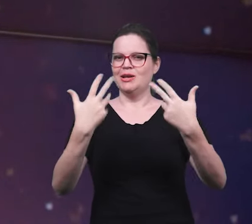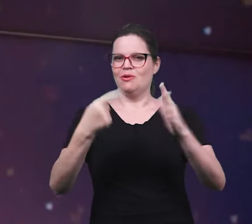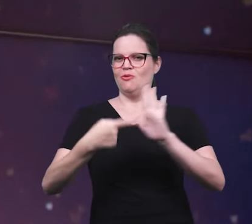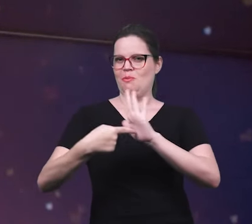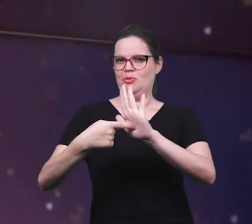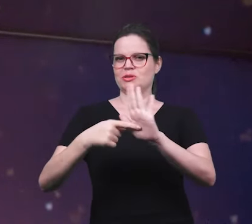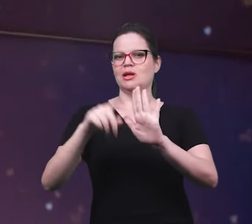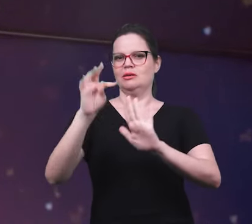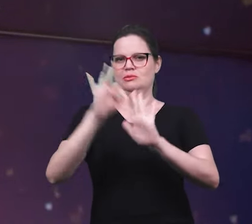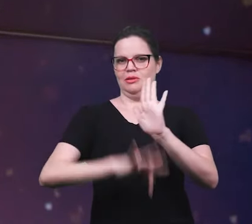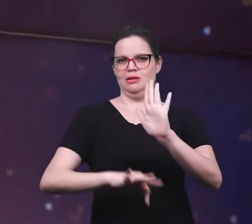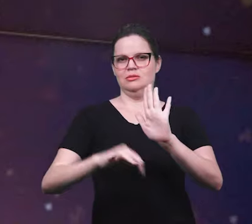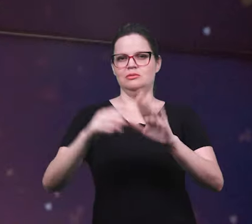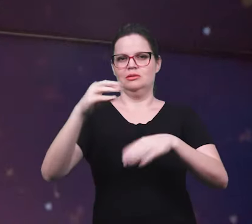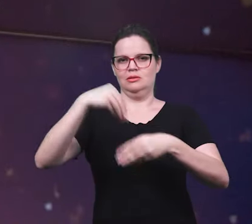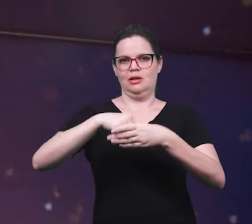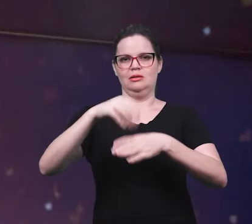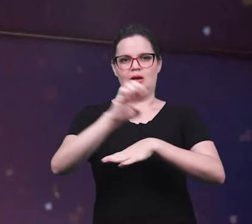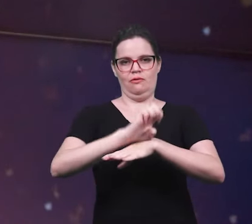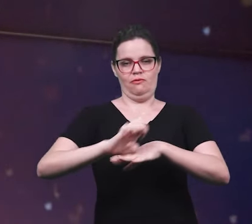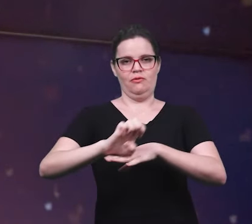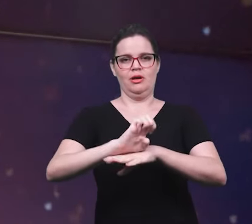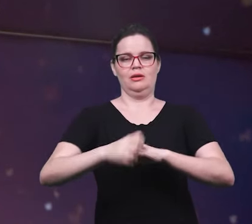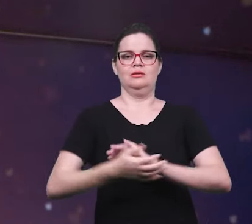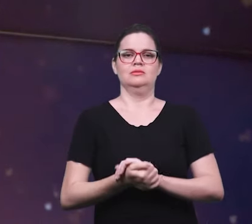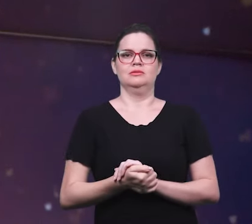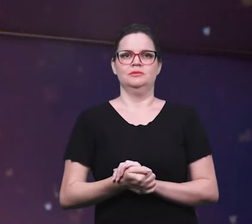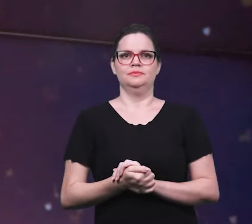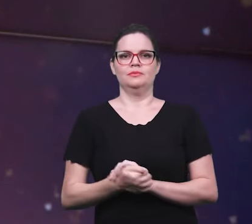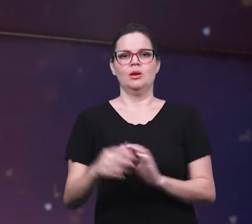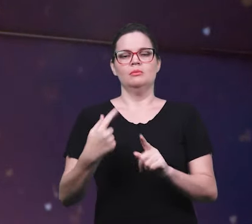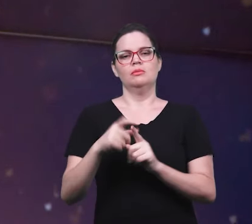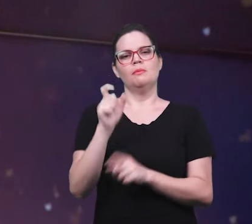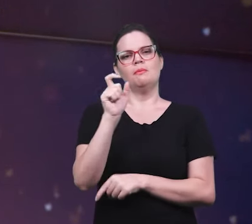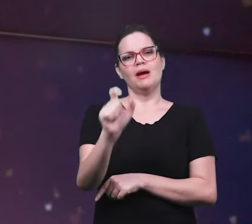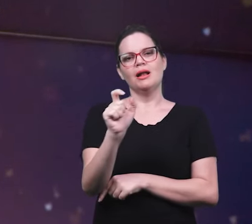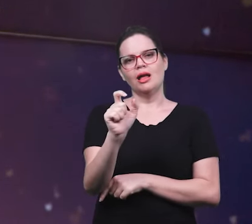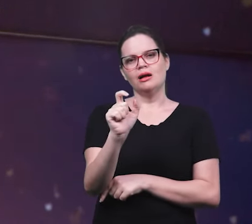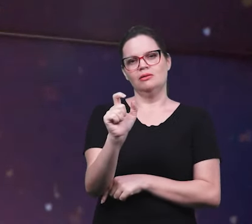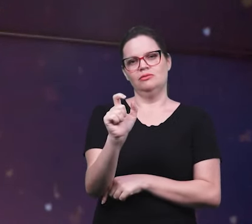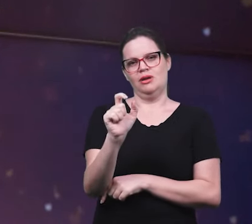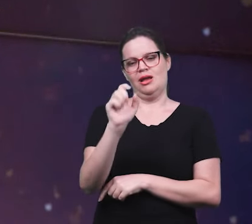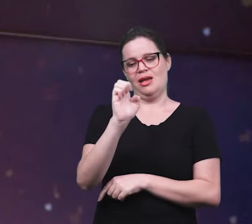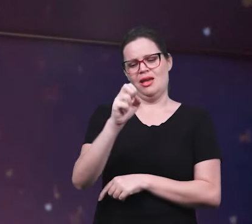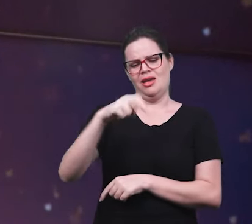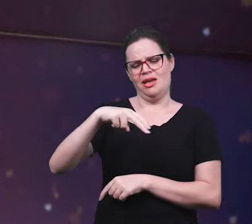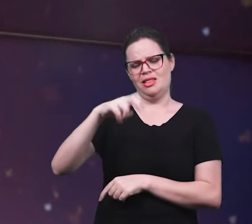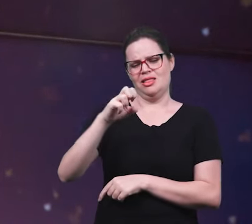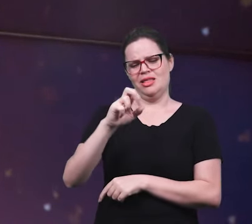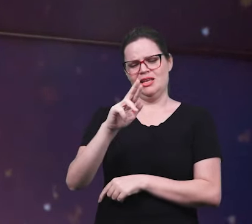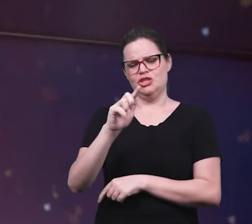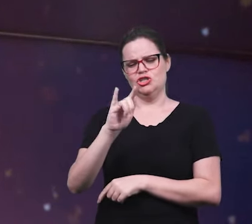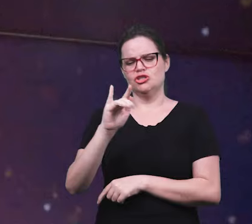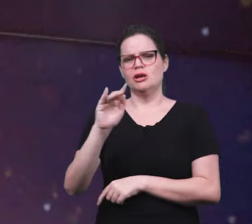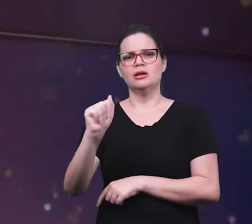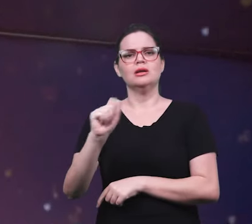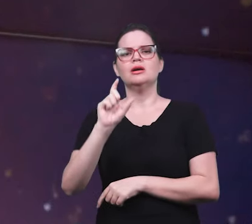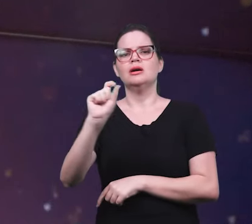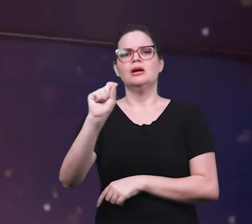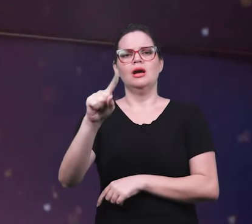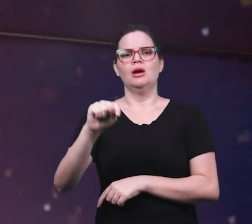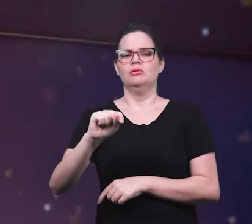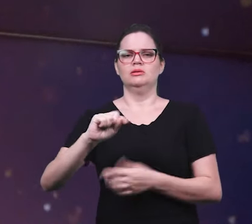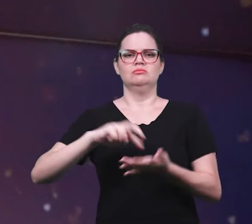Senhor, no texto que está lá em Efésios. Então, a palavra grega energeia, ela significa, de uma forma geral,